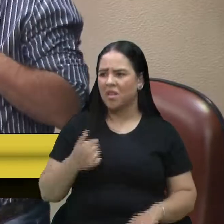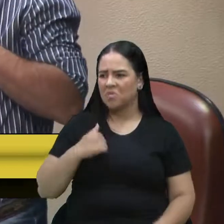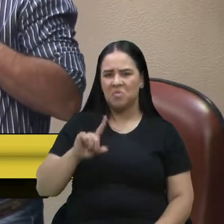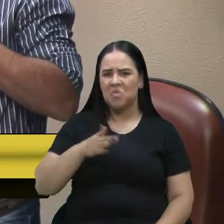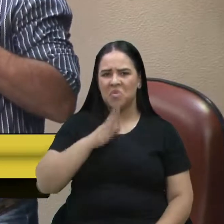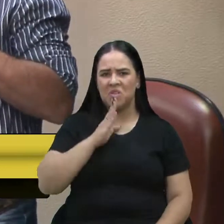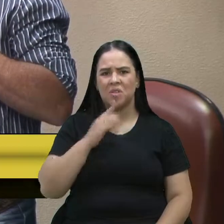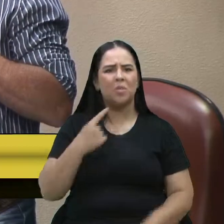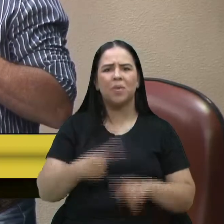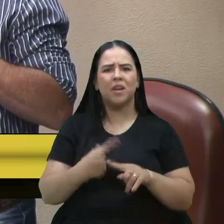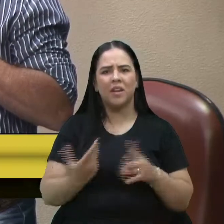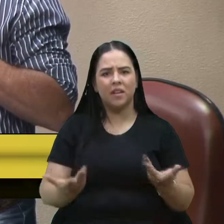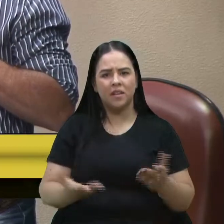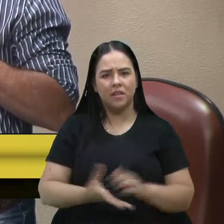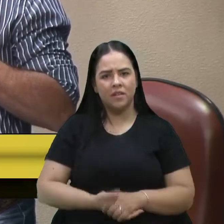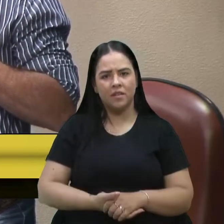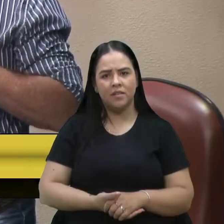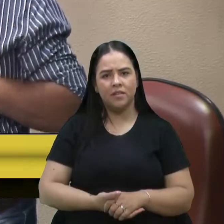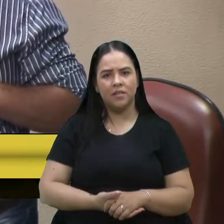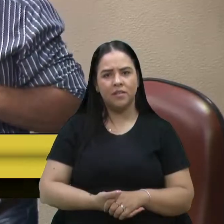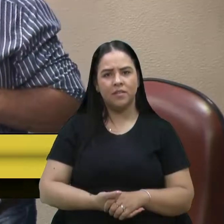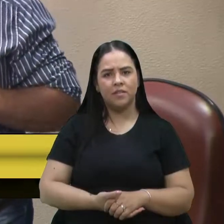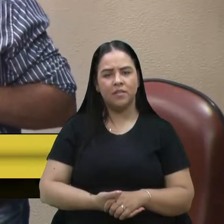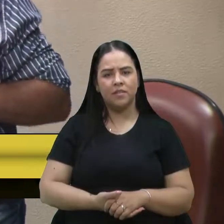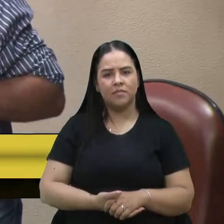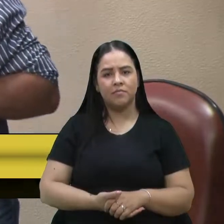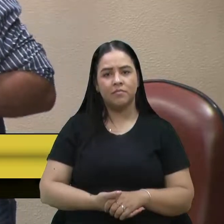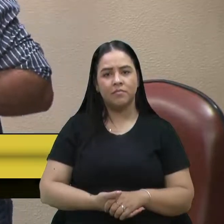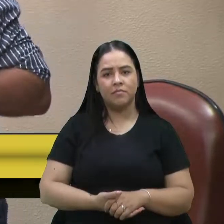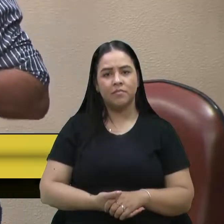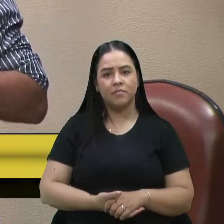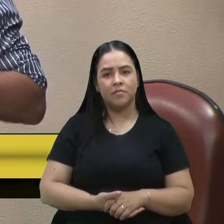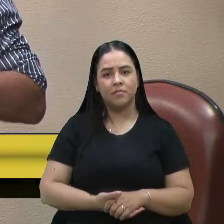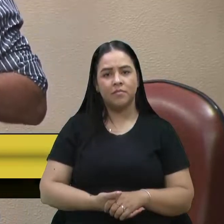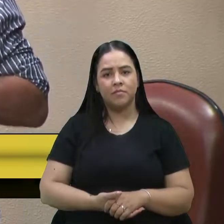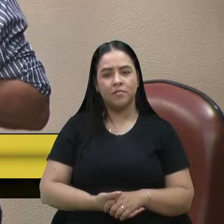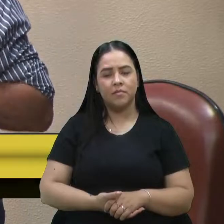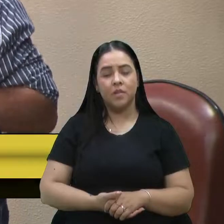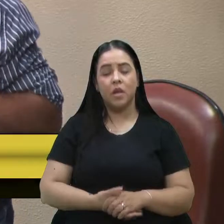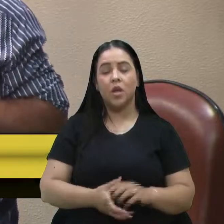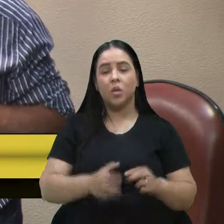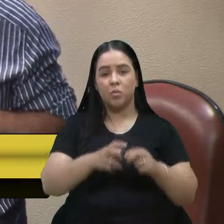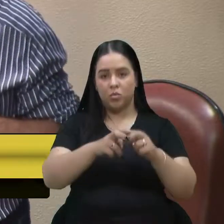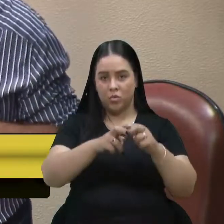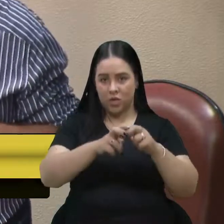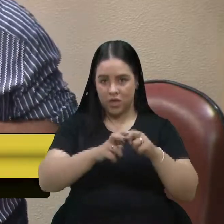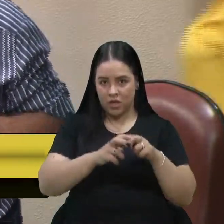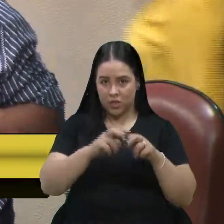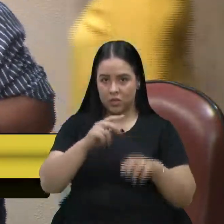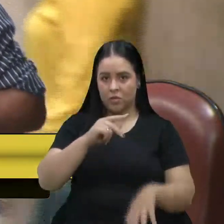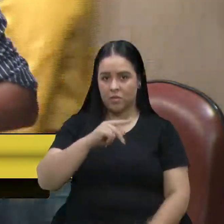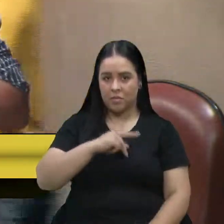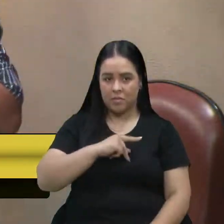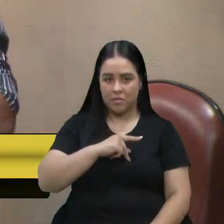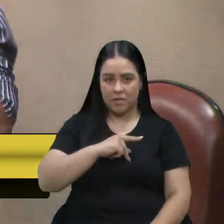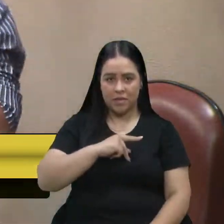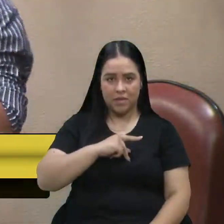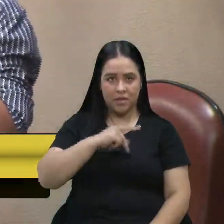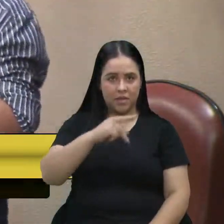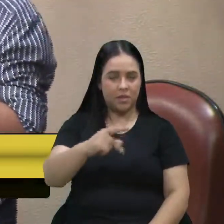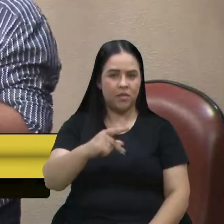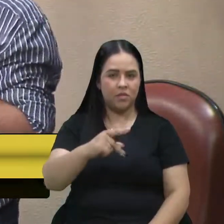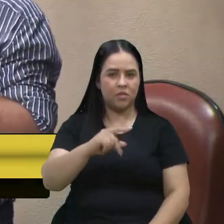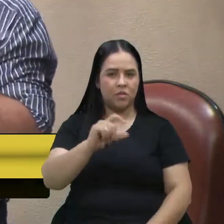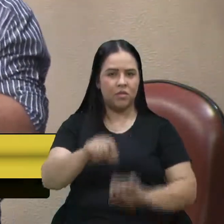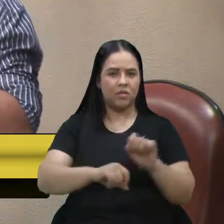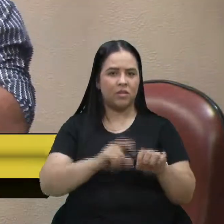Para que isso? Declaração de líder do novo. Então, senhor presidente, o Banco do Materiais